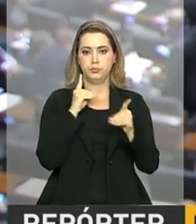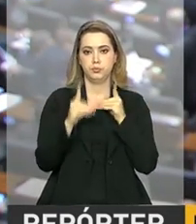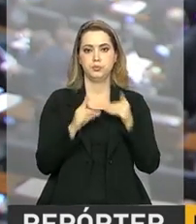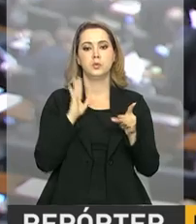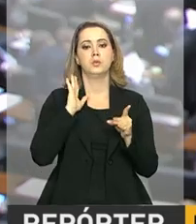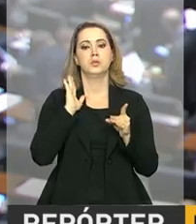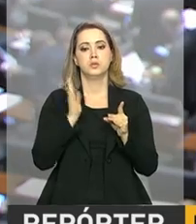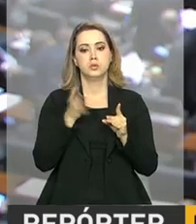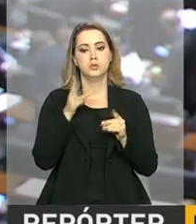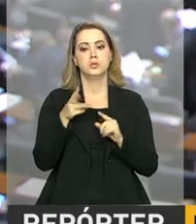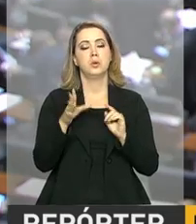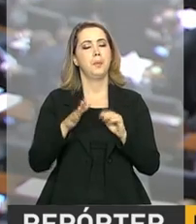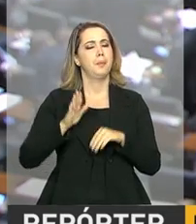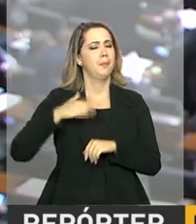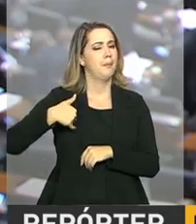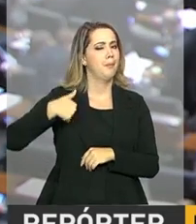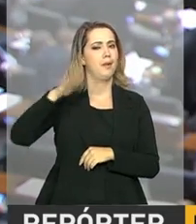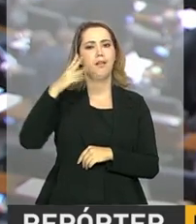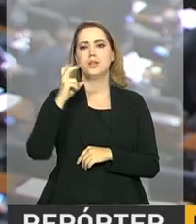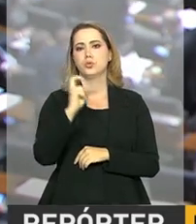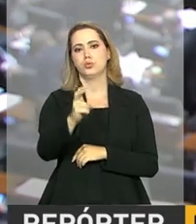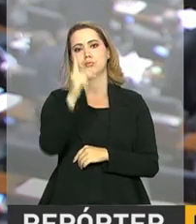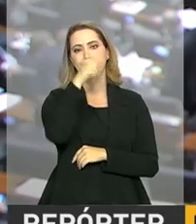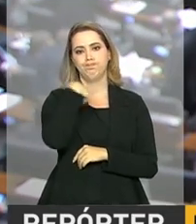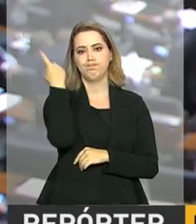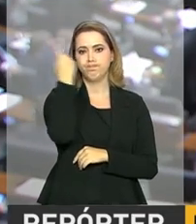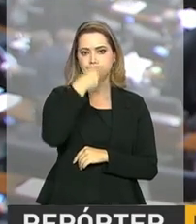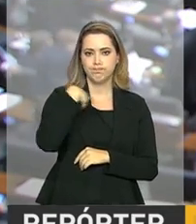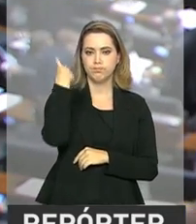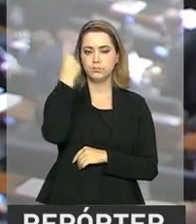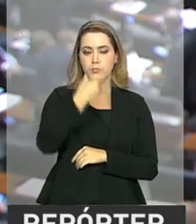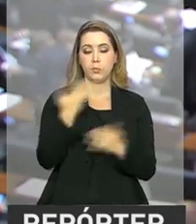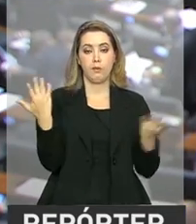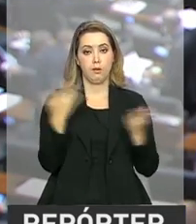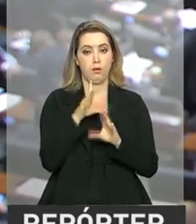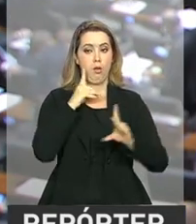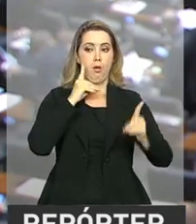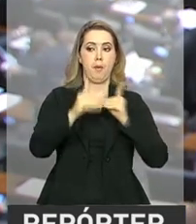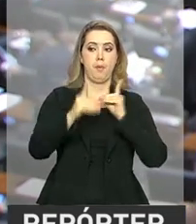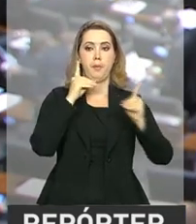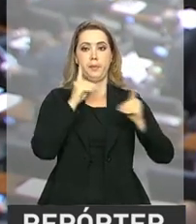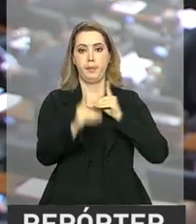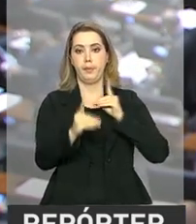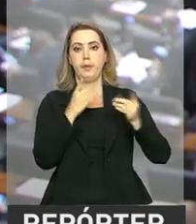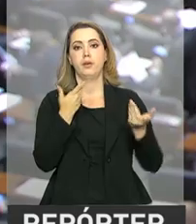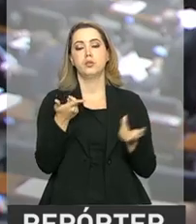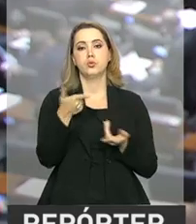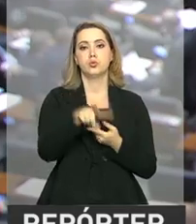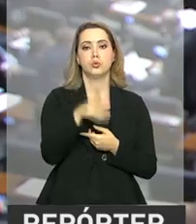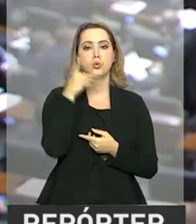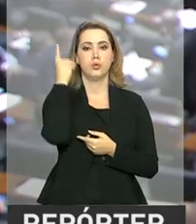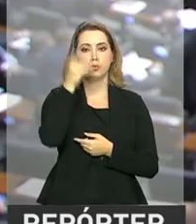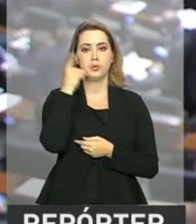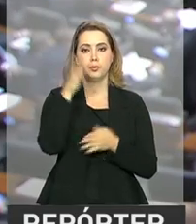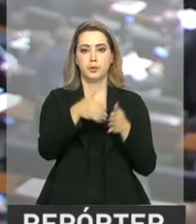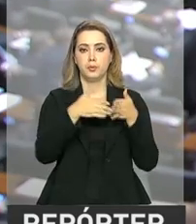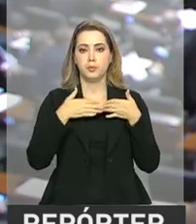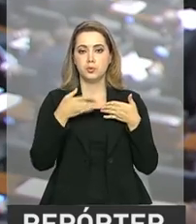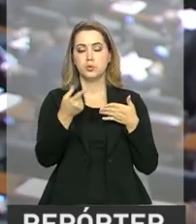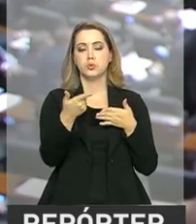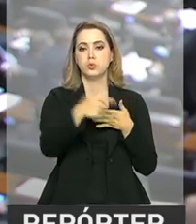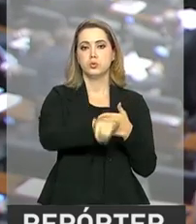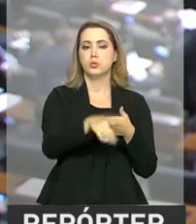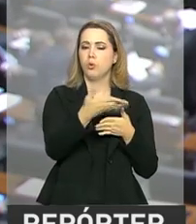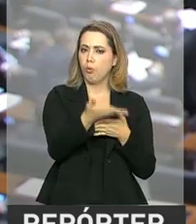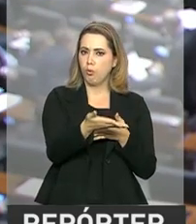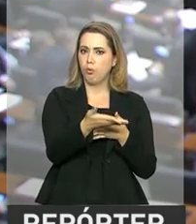Ulisses Guimarães já dura mais de 5 horas. E os deputados estão votando neste momento mais um requerimento. Este